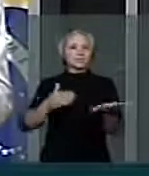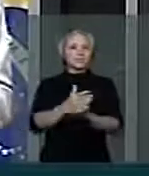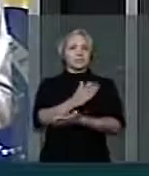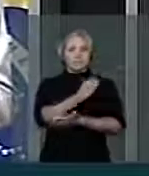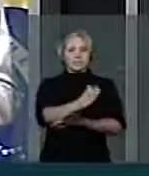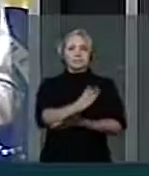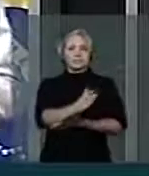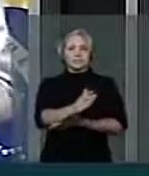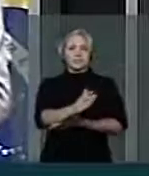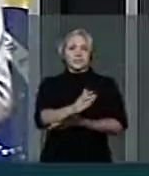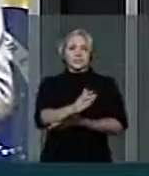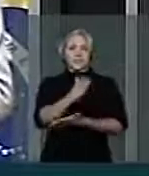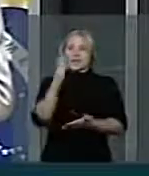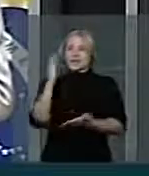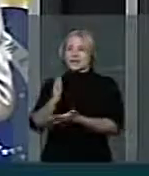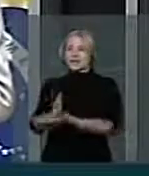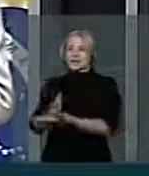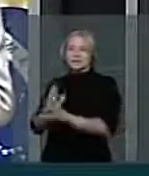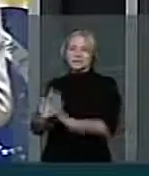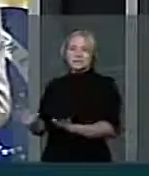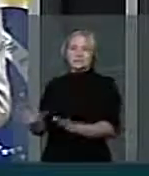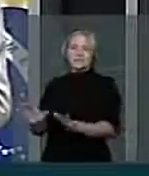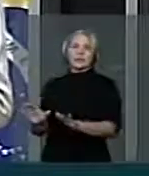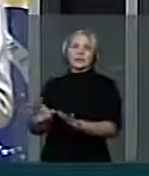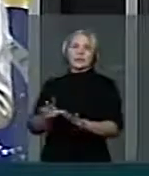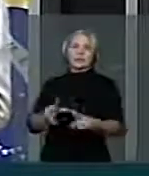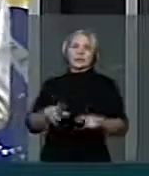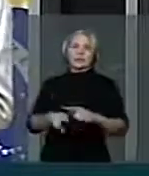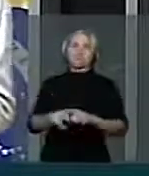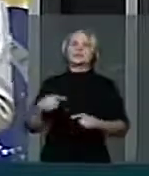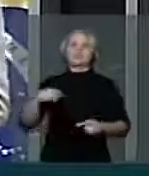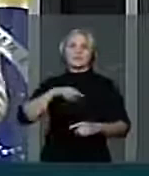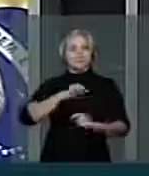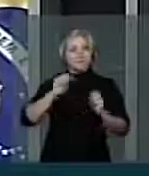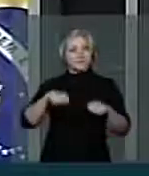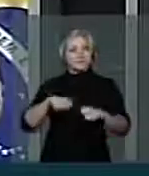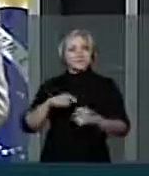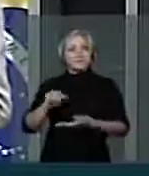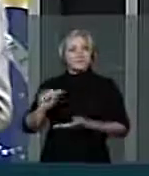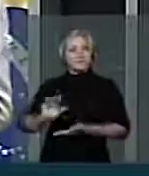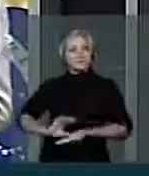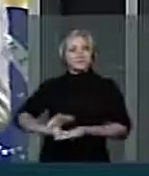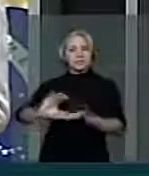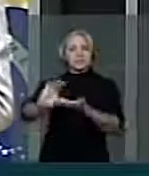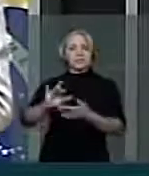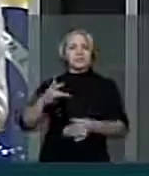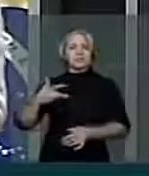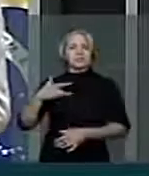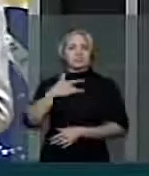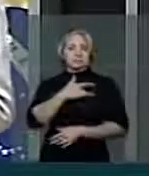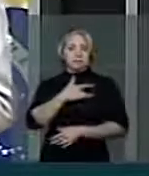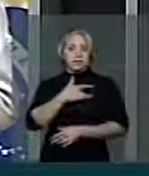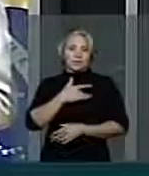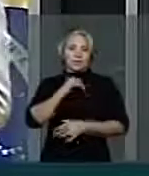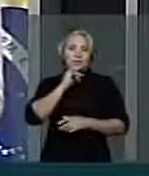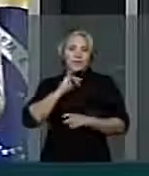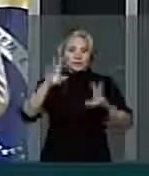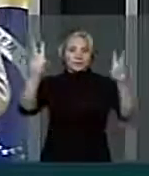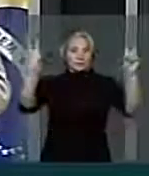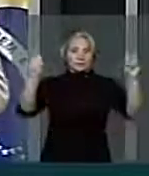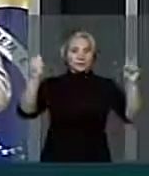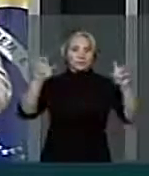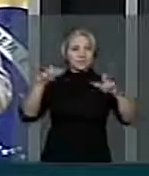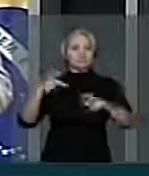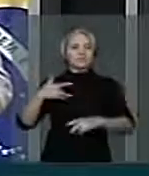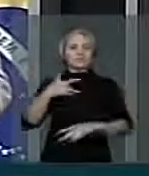dizer, seja derrubado o veto, para que nós possamos ter o financiamento da saúde. A questão de saúde, é